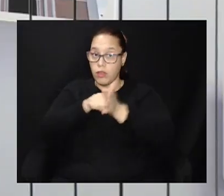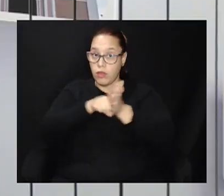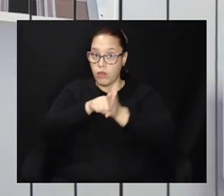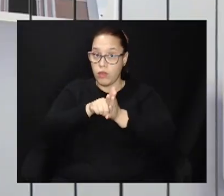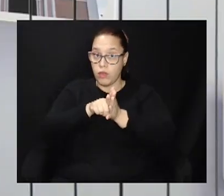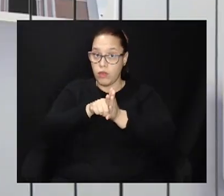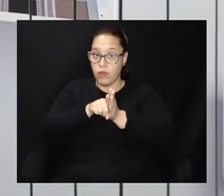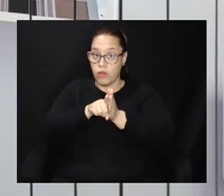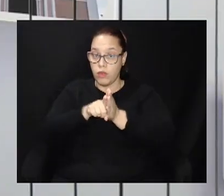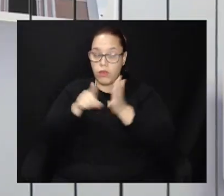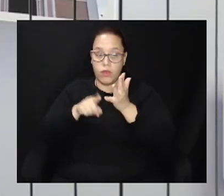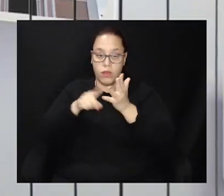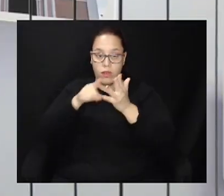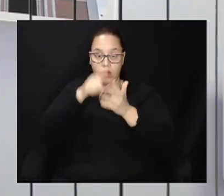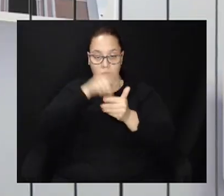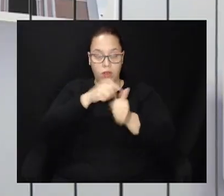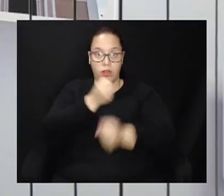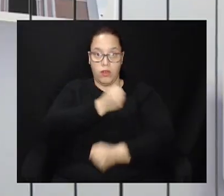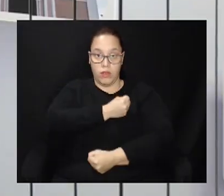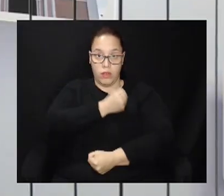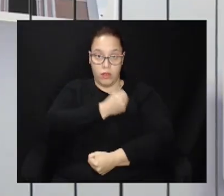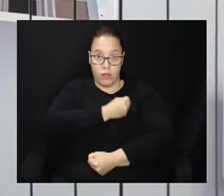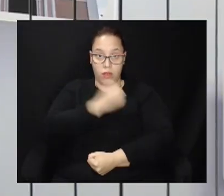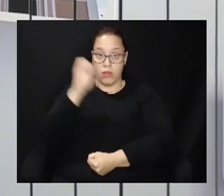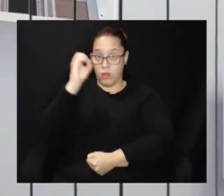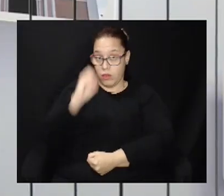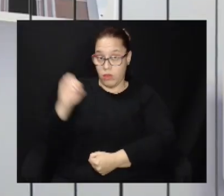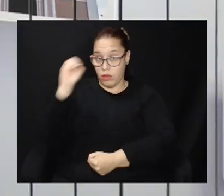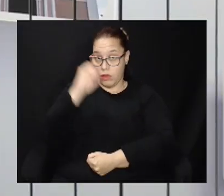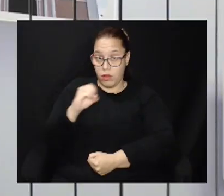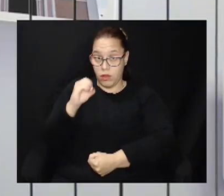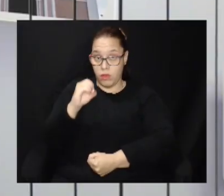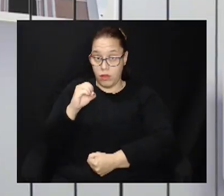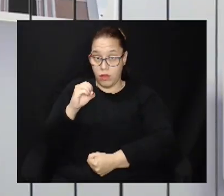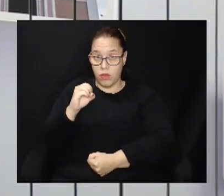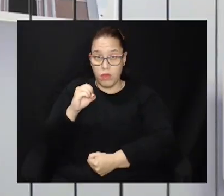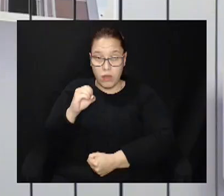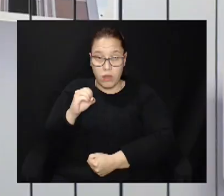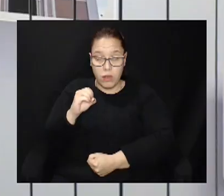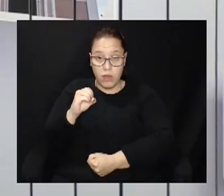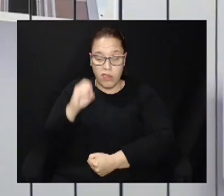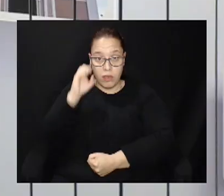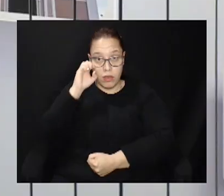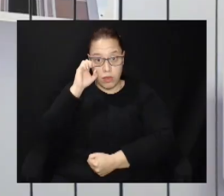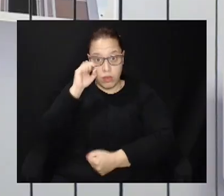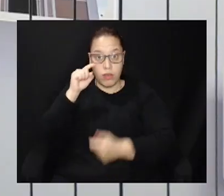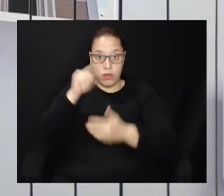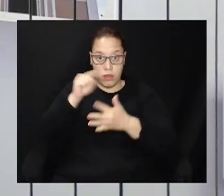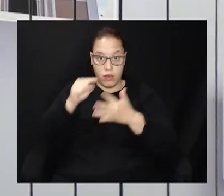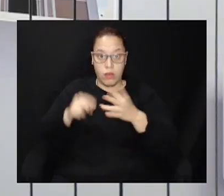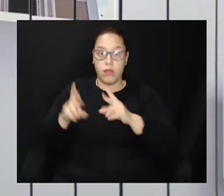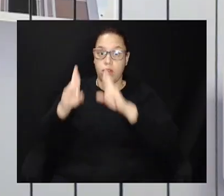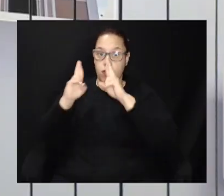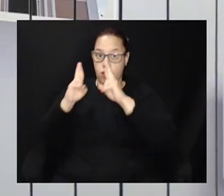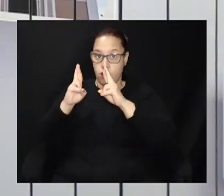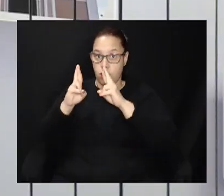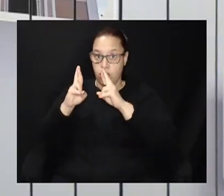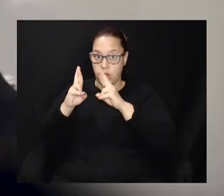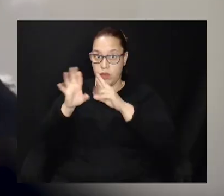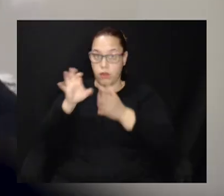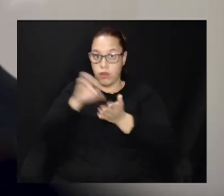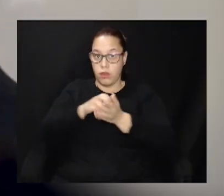industrial de outubro, que é realizada com as empresas associadas, abordando as expectativas para o cenário